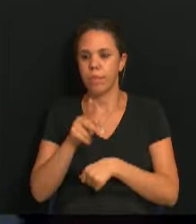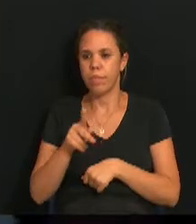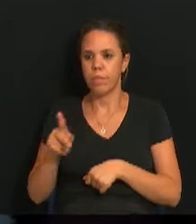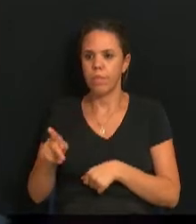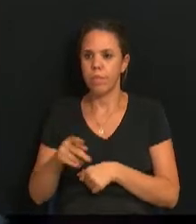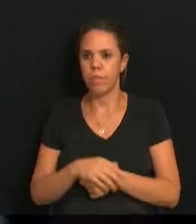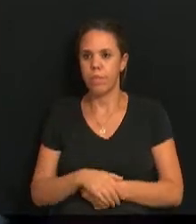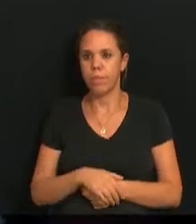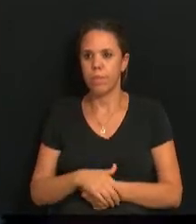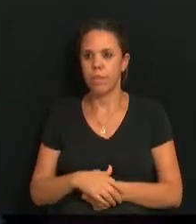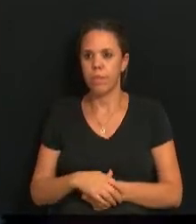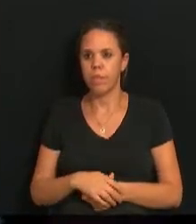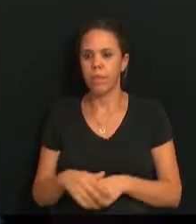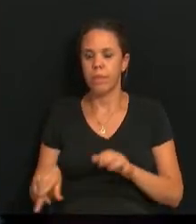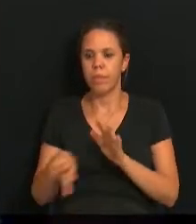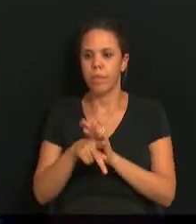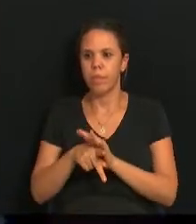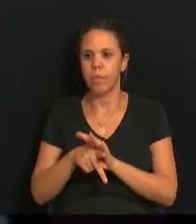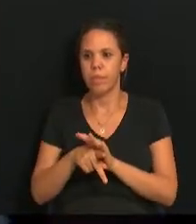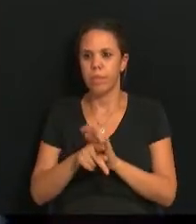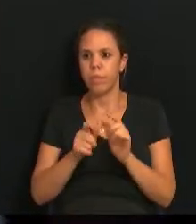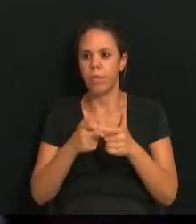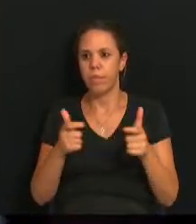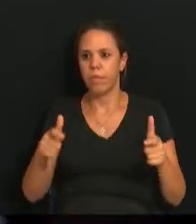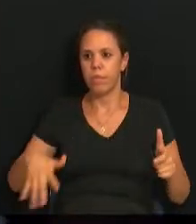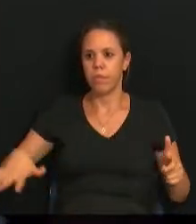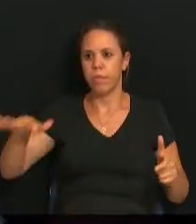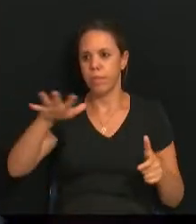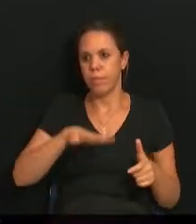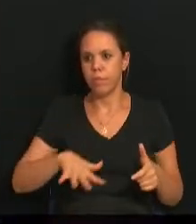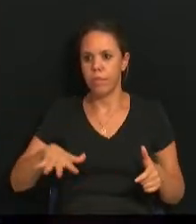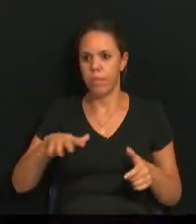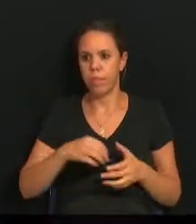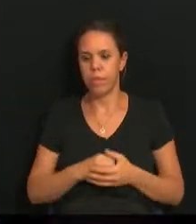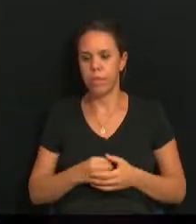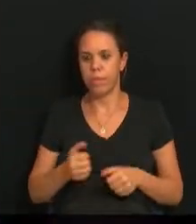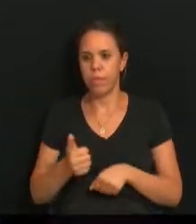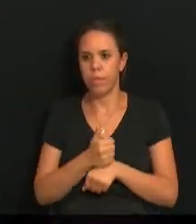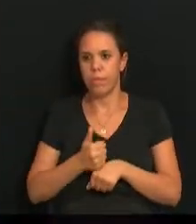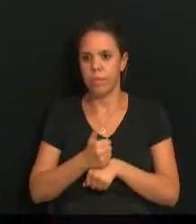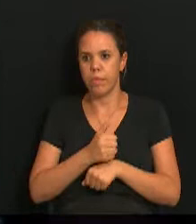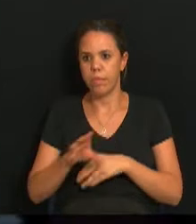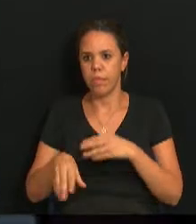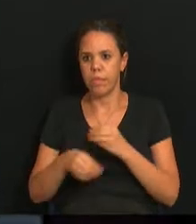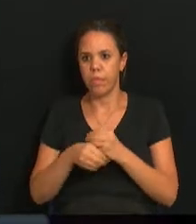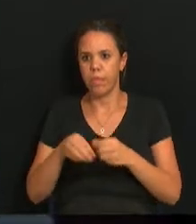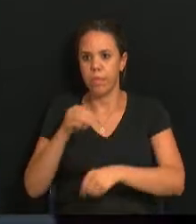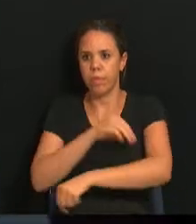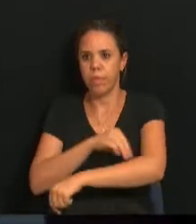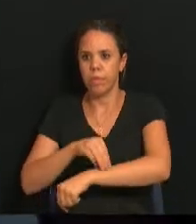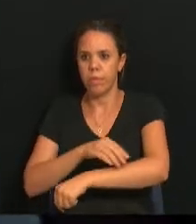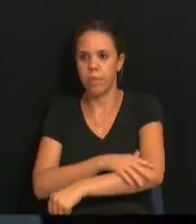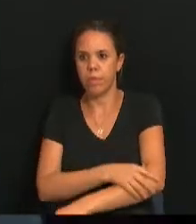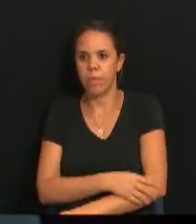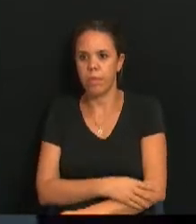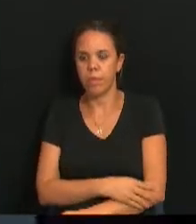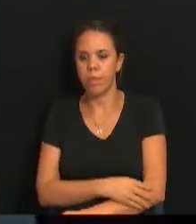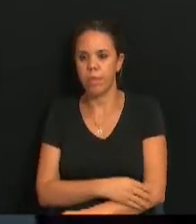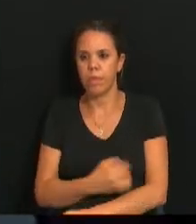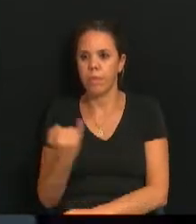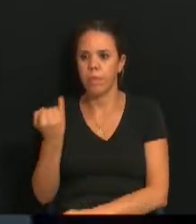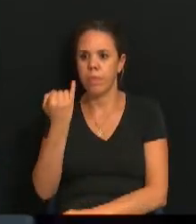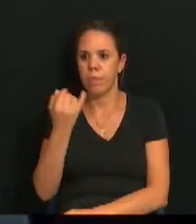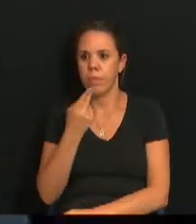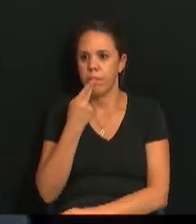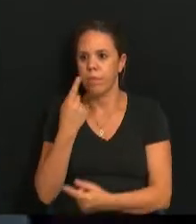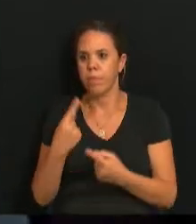professora propriamente dito, mas abrange os demais profissionais que compõem o quadro do magistério. Mas é importante destacar, então,